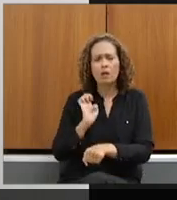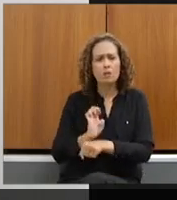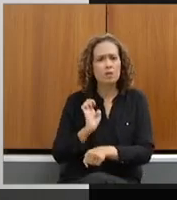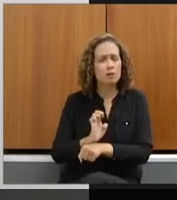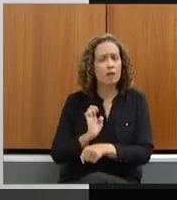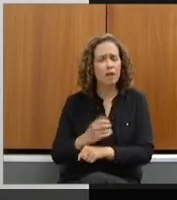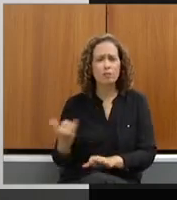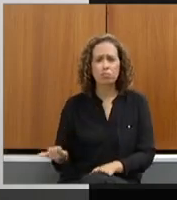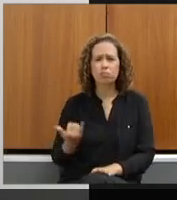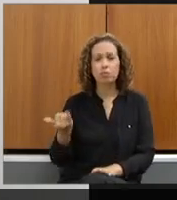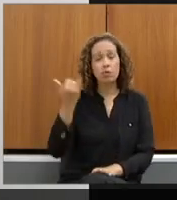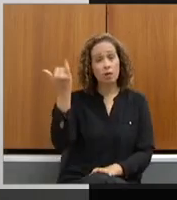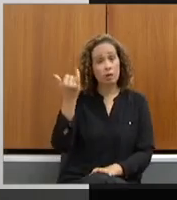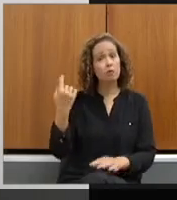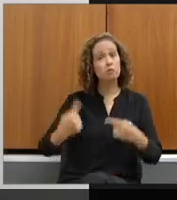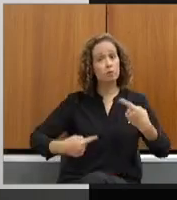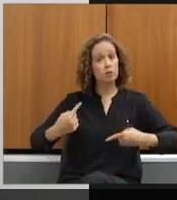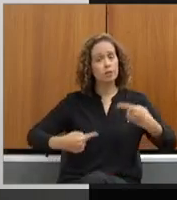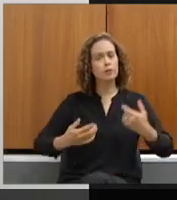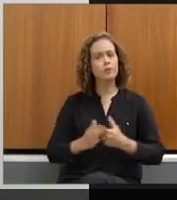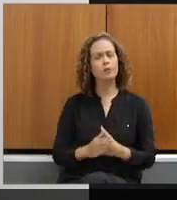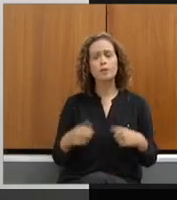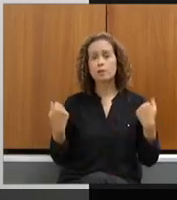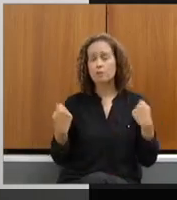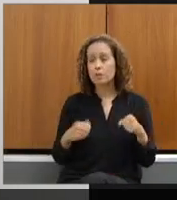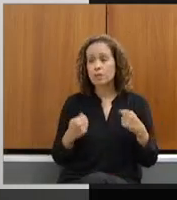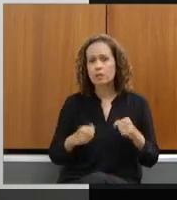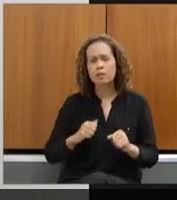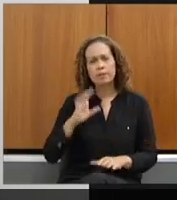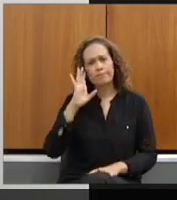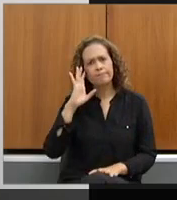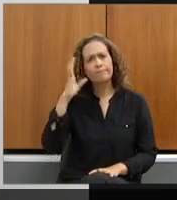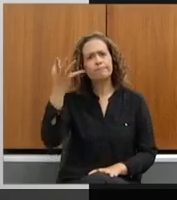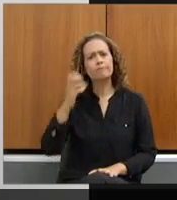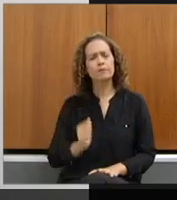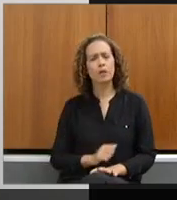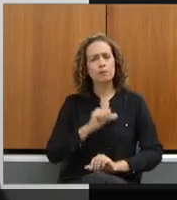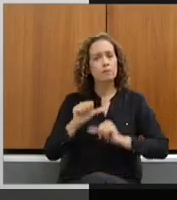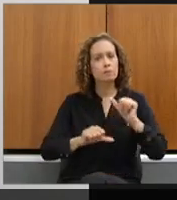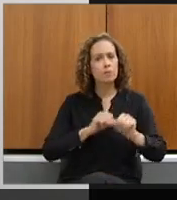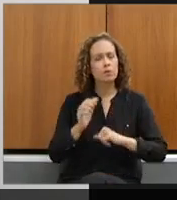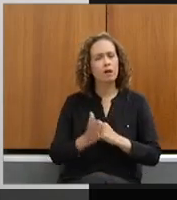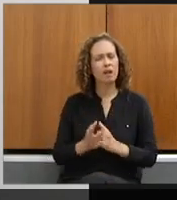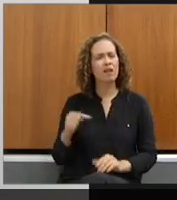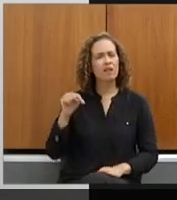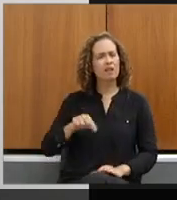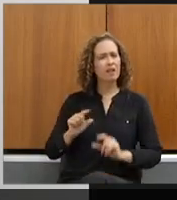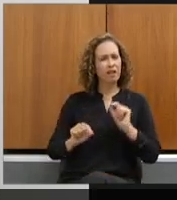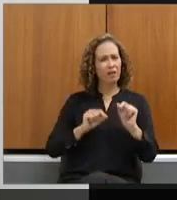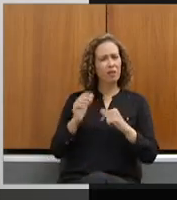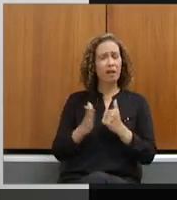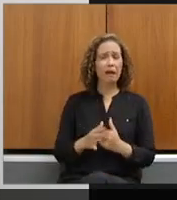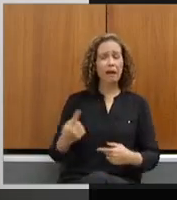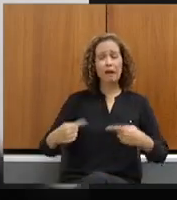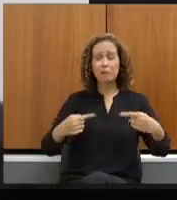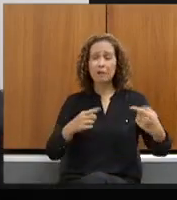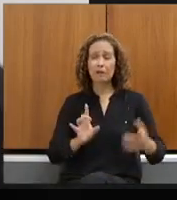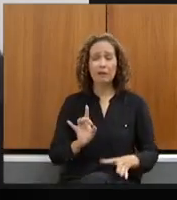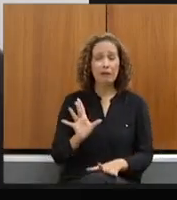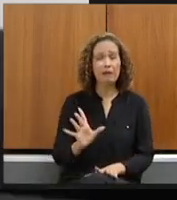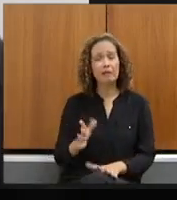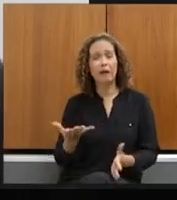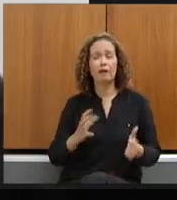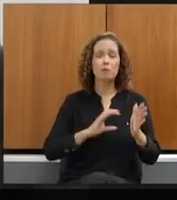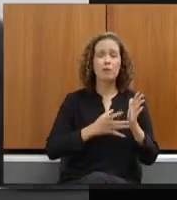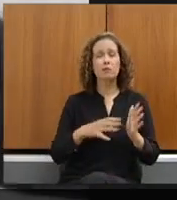importante Minas Gerais tem que entrar nessa articulação Federativa e aqui não se trata de pressão política não é